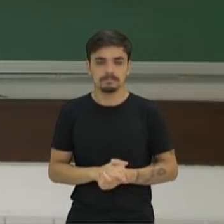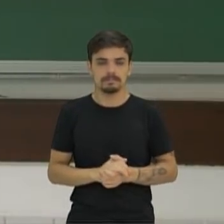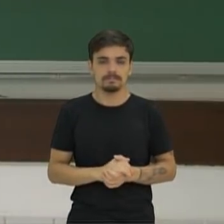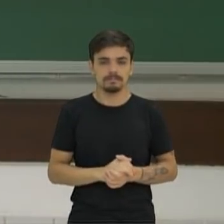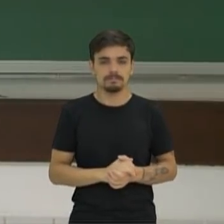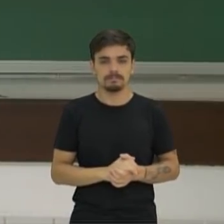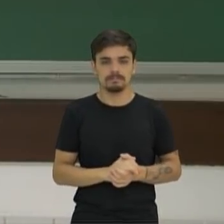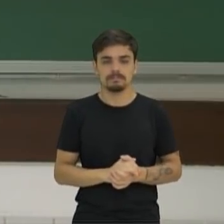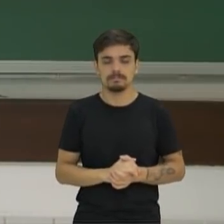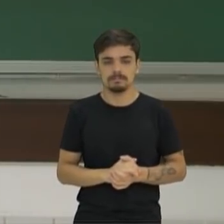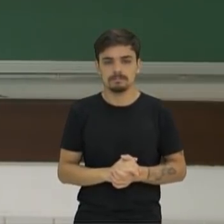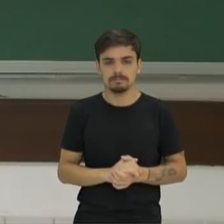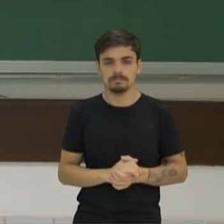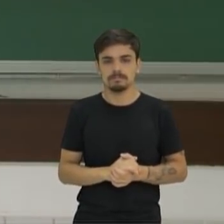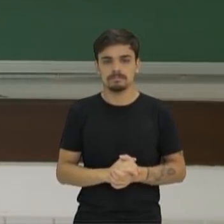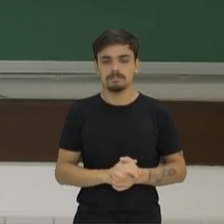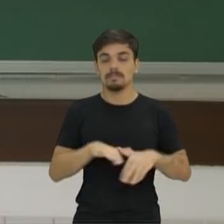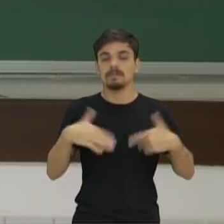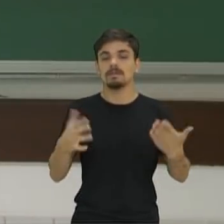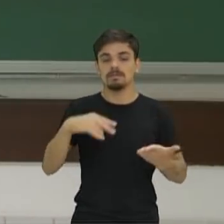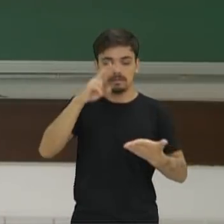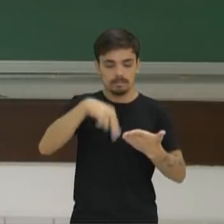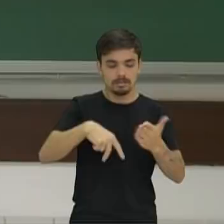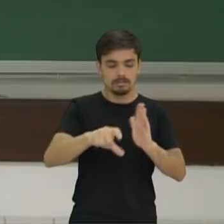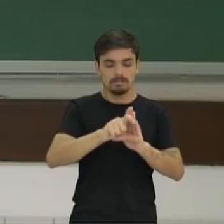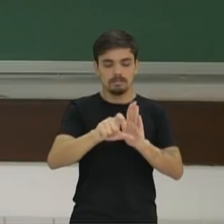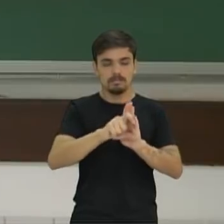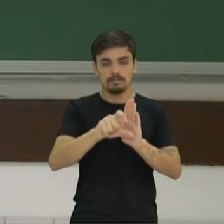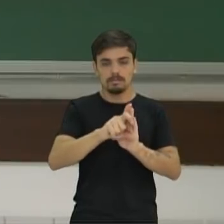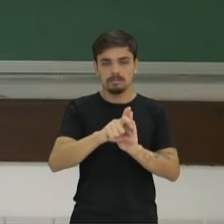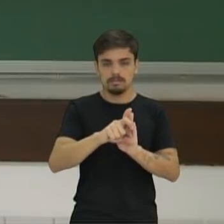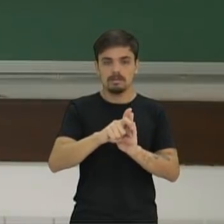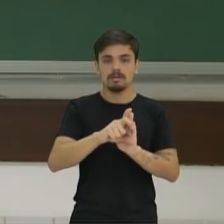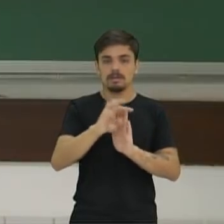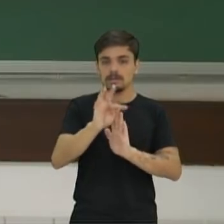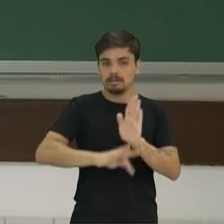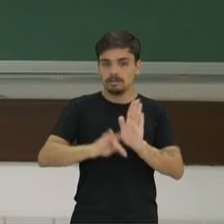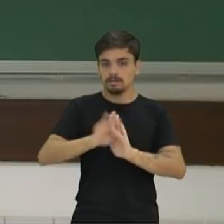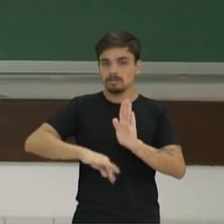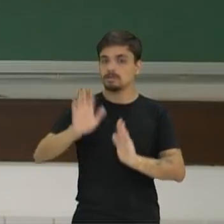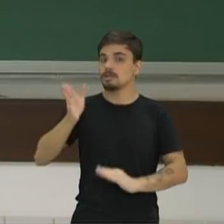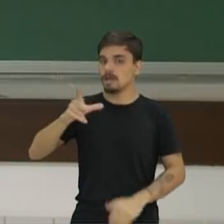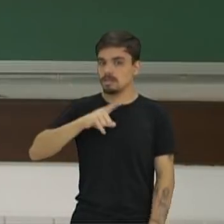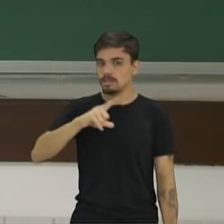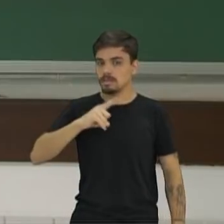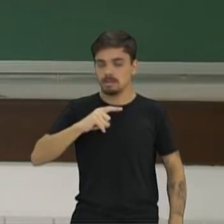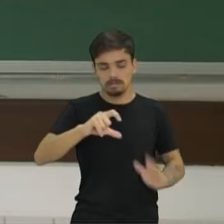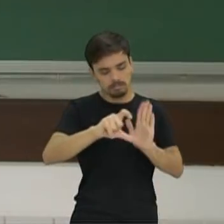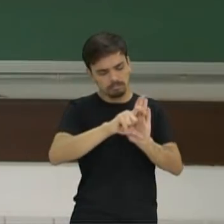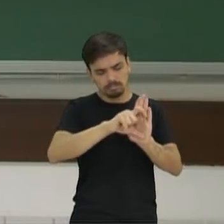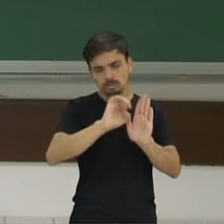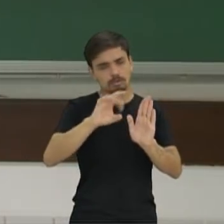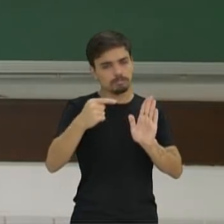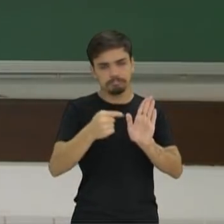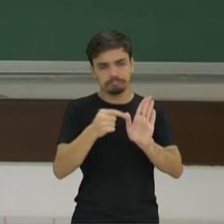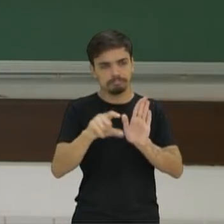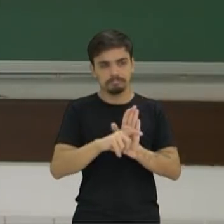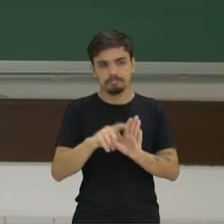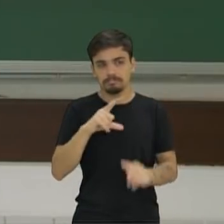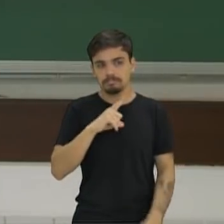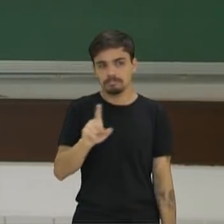Então, lembrando que nós vamos fazer a leitura de uma parte do texto, o texto já existe, então a gente vai fazer uma parte. Eu tenho